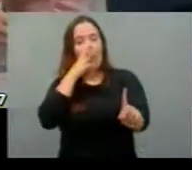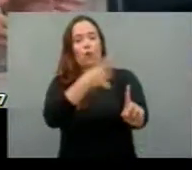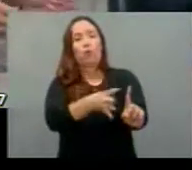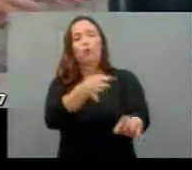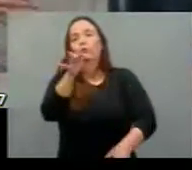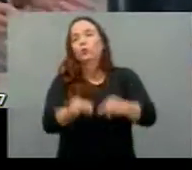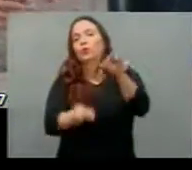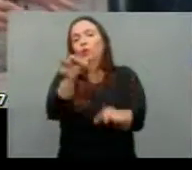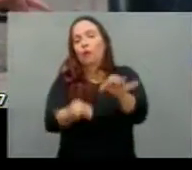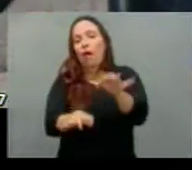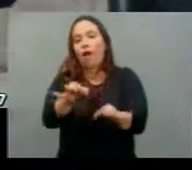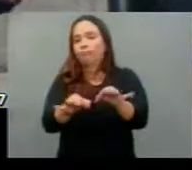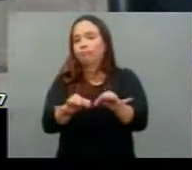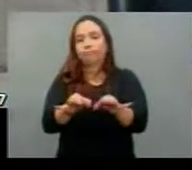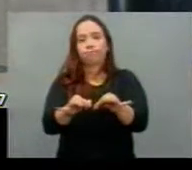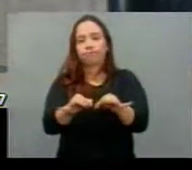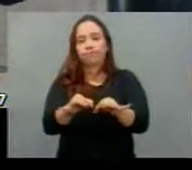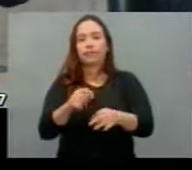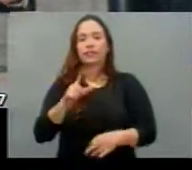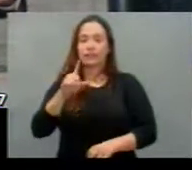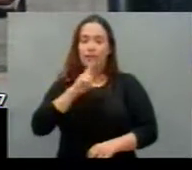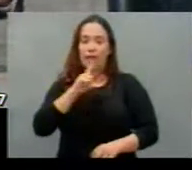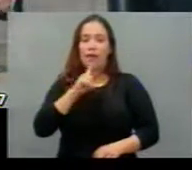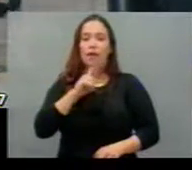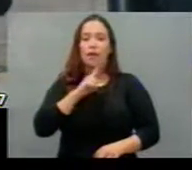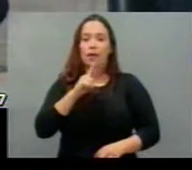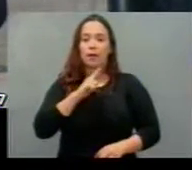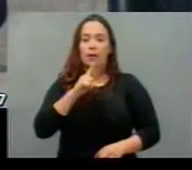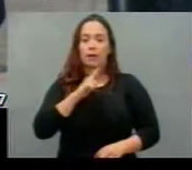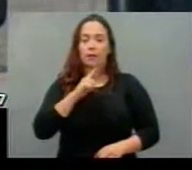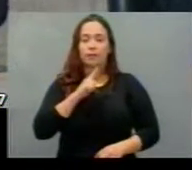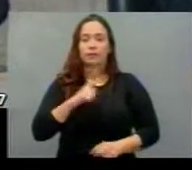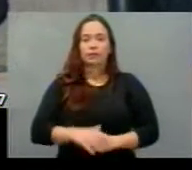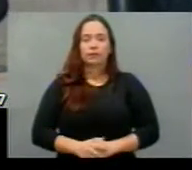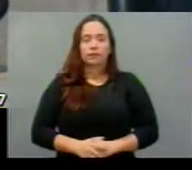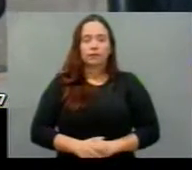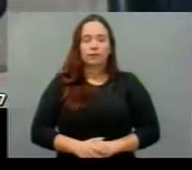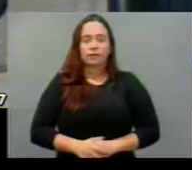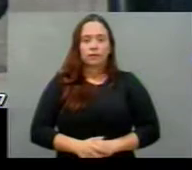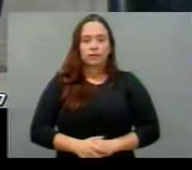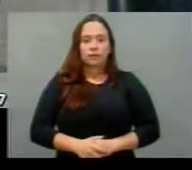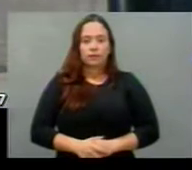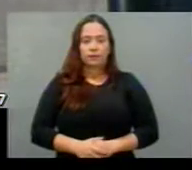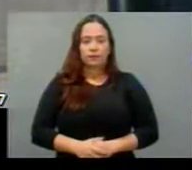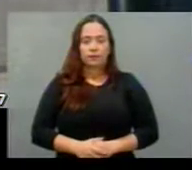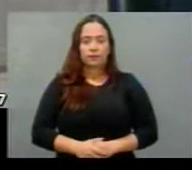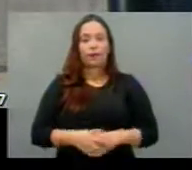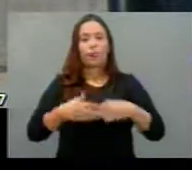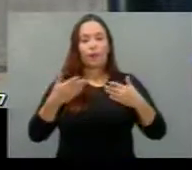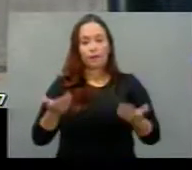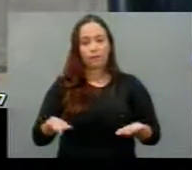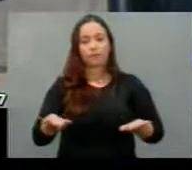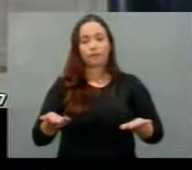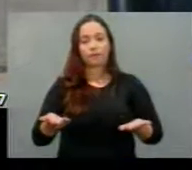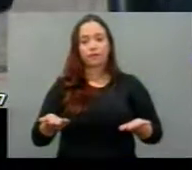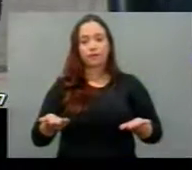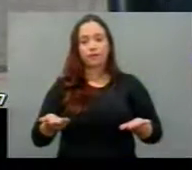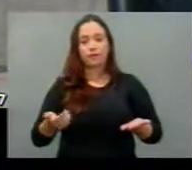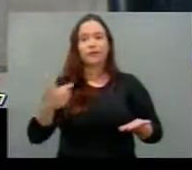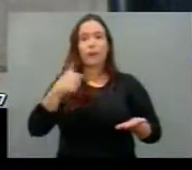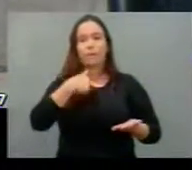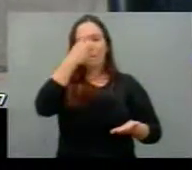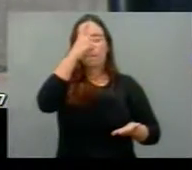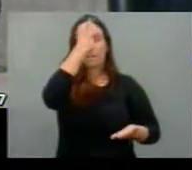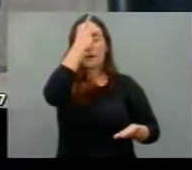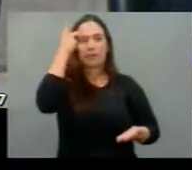condenando, previamente nós já estamos sendo, no mínimo, aí mais um das pessoas que